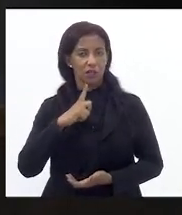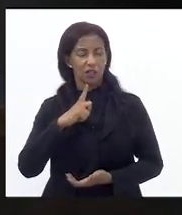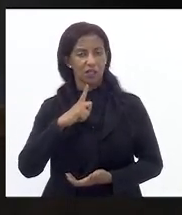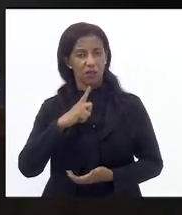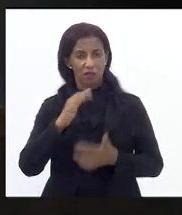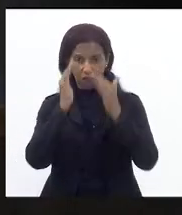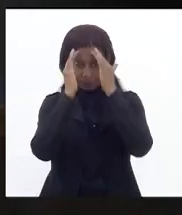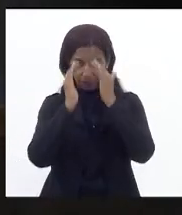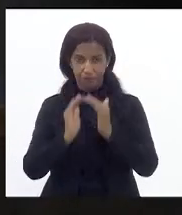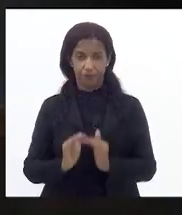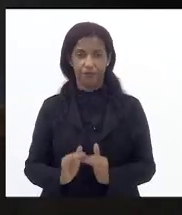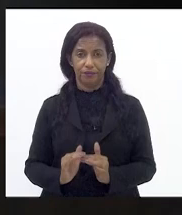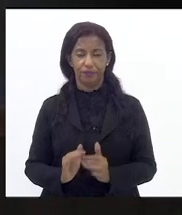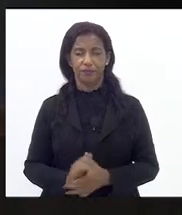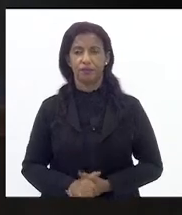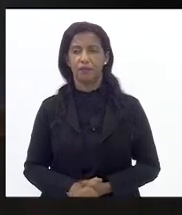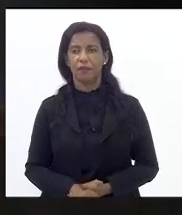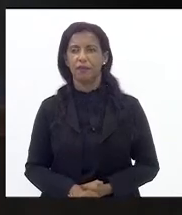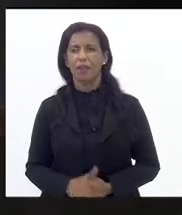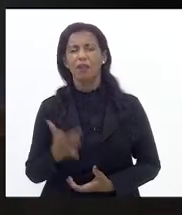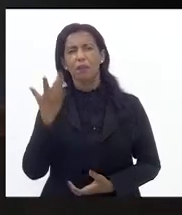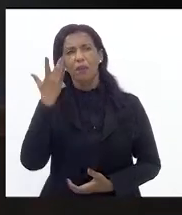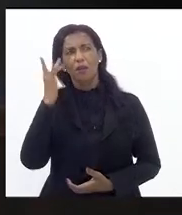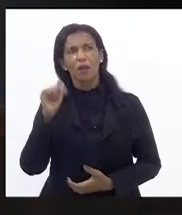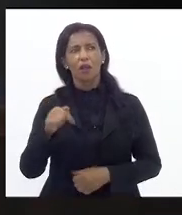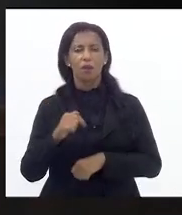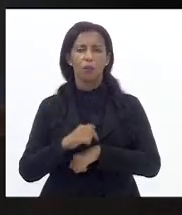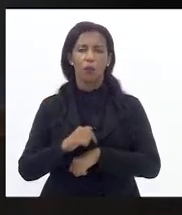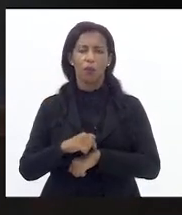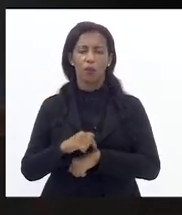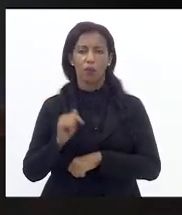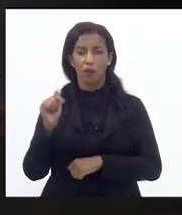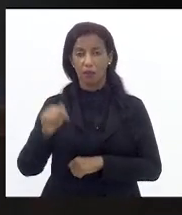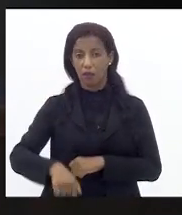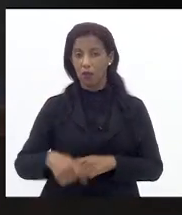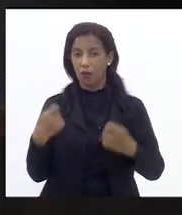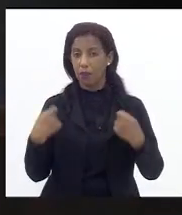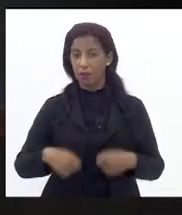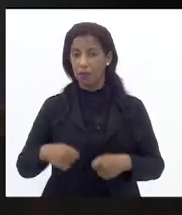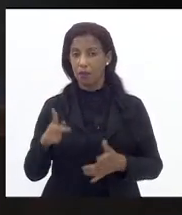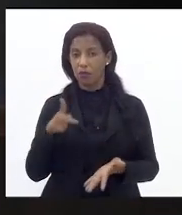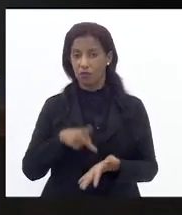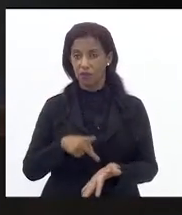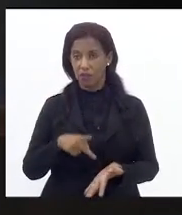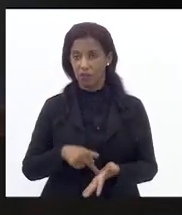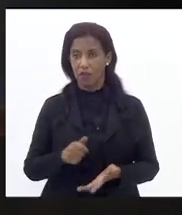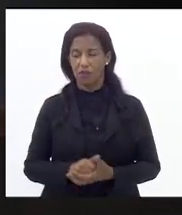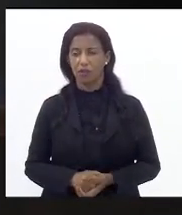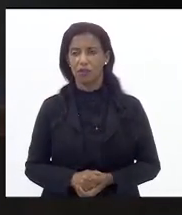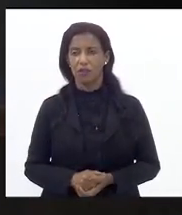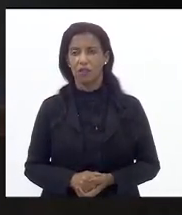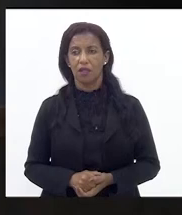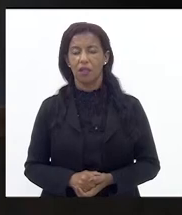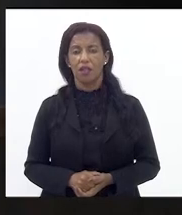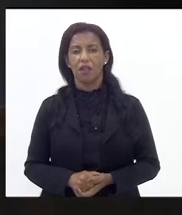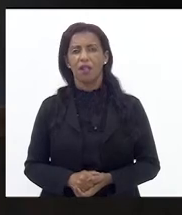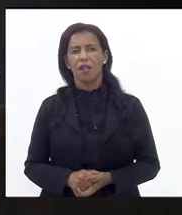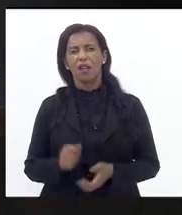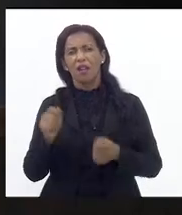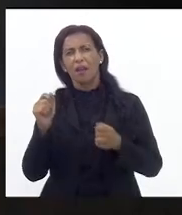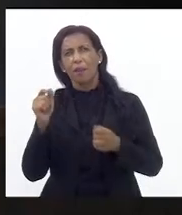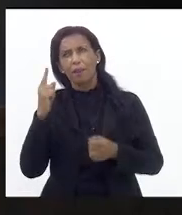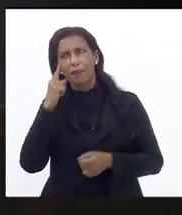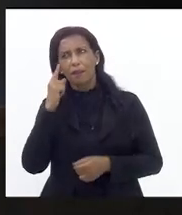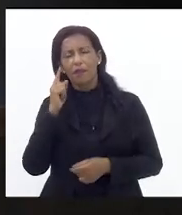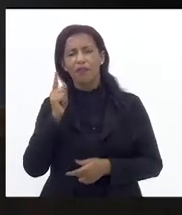se submeter é mas eu acho que nesse momento aqui o que nós precisamos de verdade é fazer uma